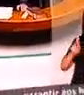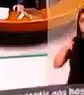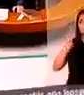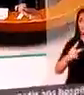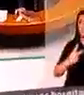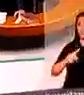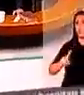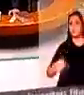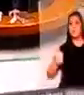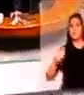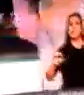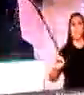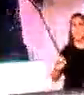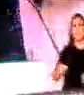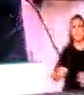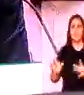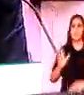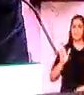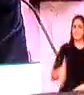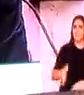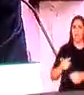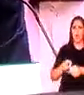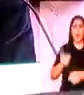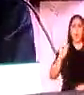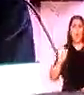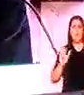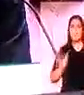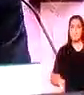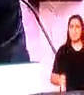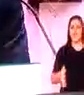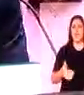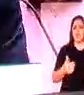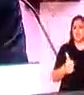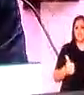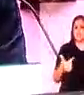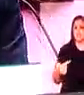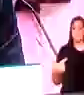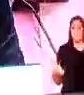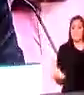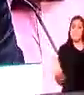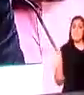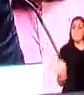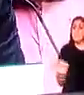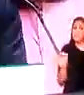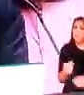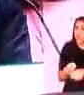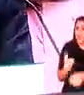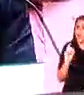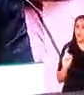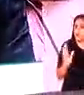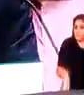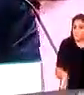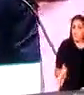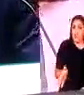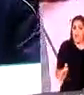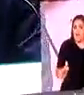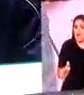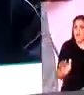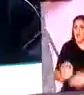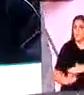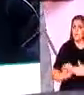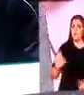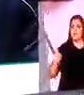2,10. A Petrobras já está com lucro, a Petrobras já está com lucro de 126%. Já é o lucro da Petrobras. Já começa